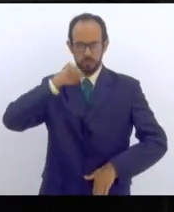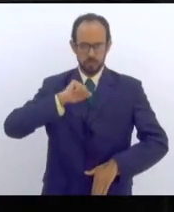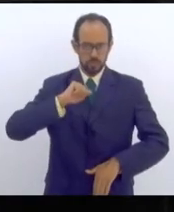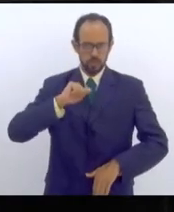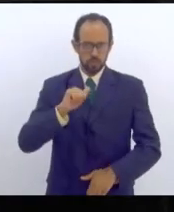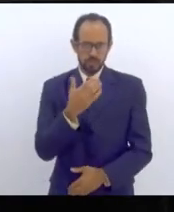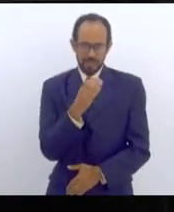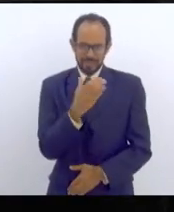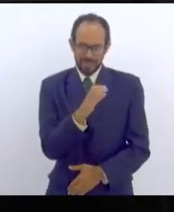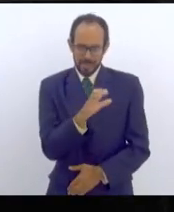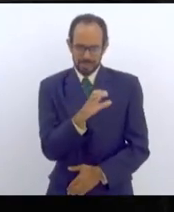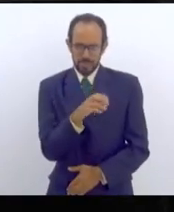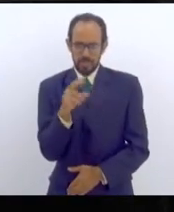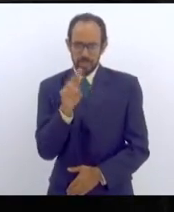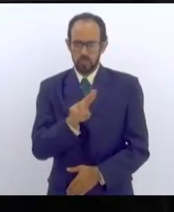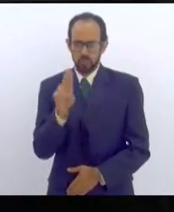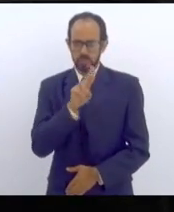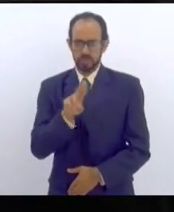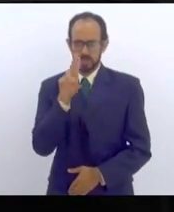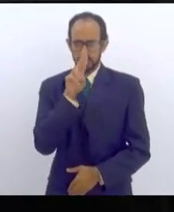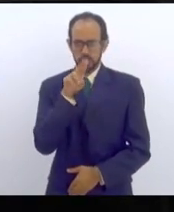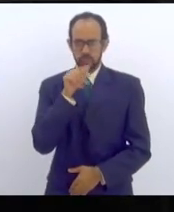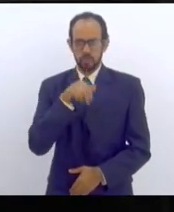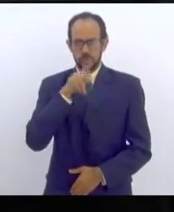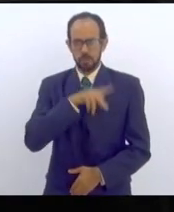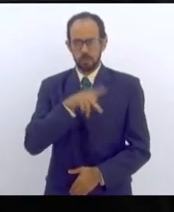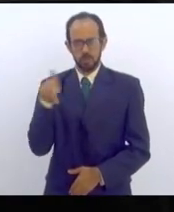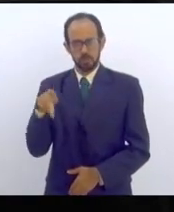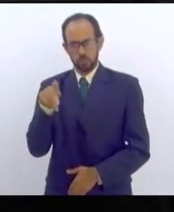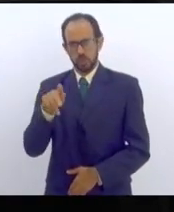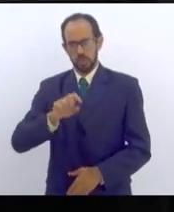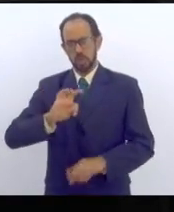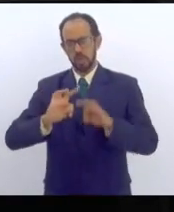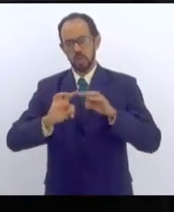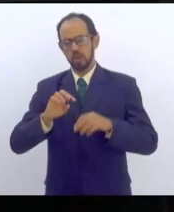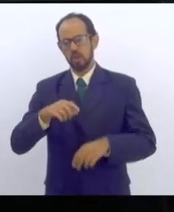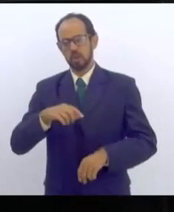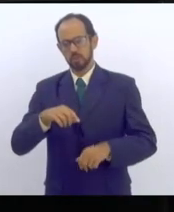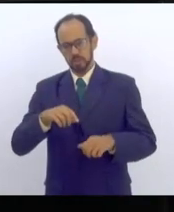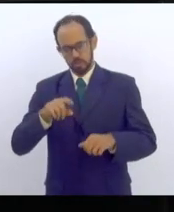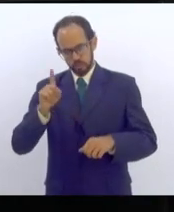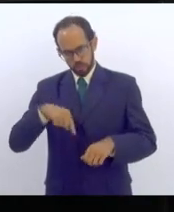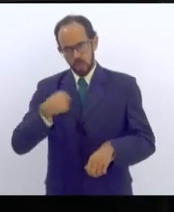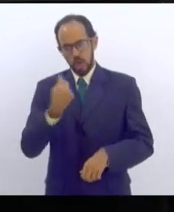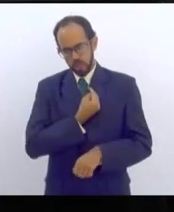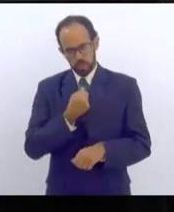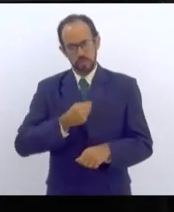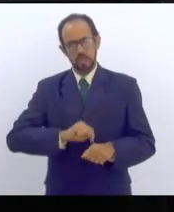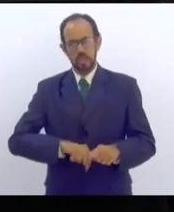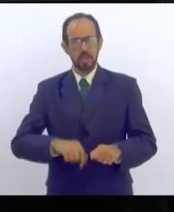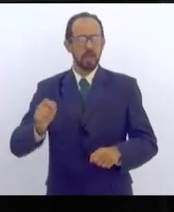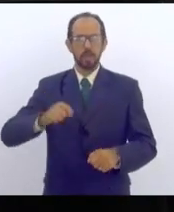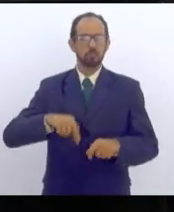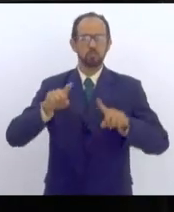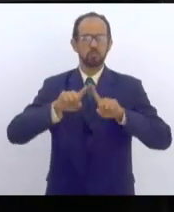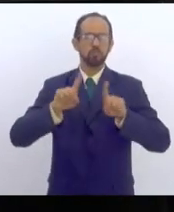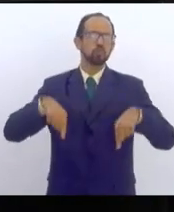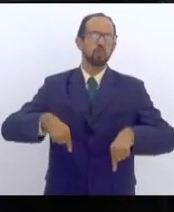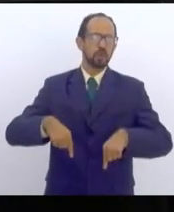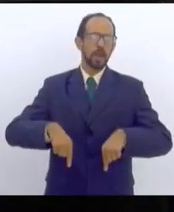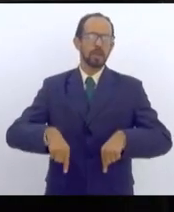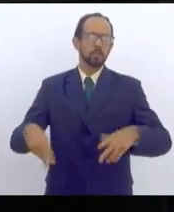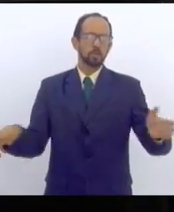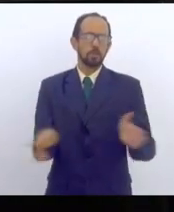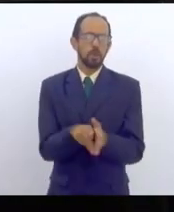da universidade, uma mandata de uma professora, somos e seremos empregadas do povo e somos e seremos a